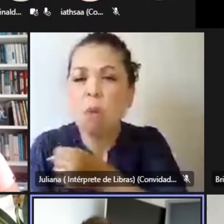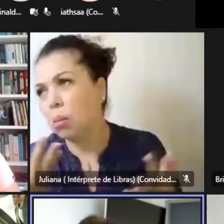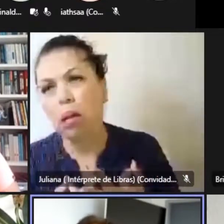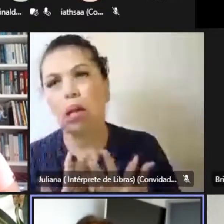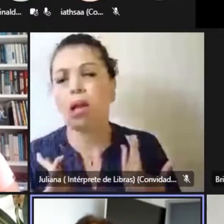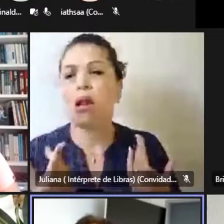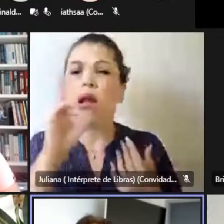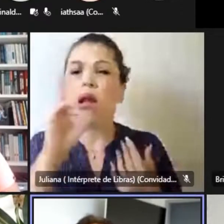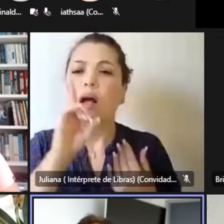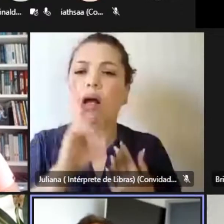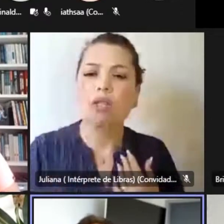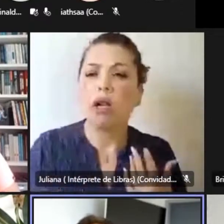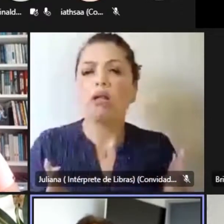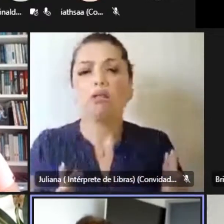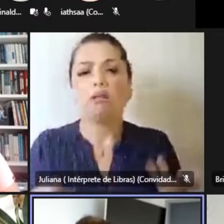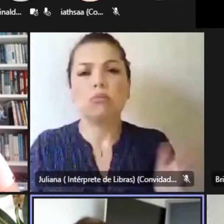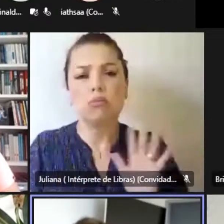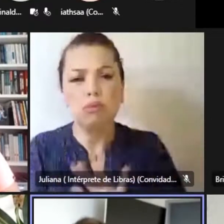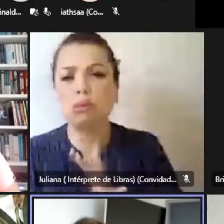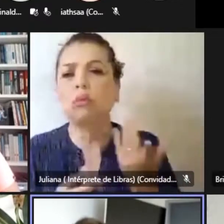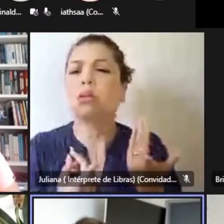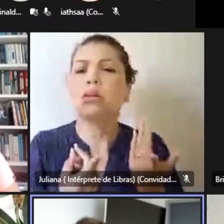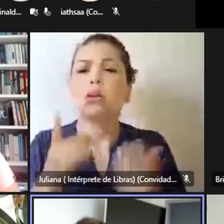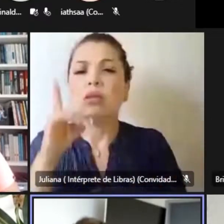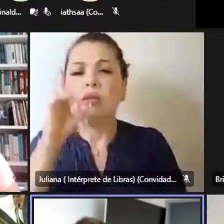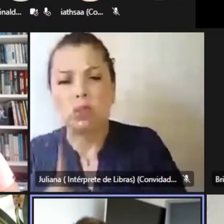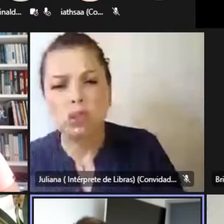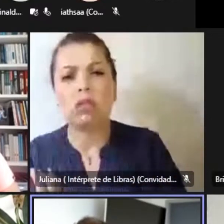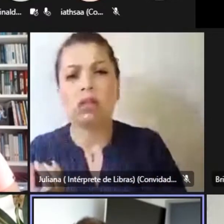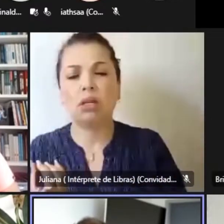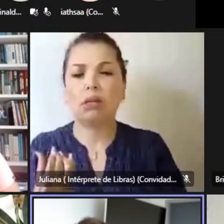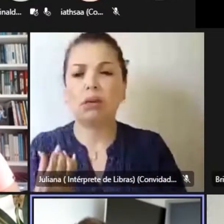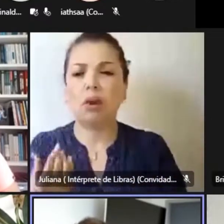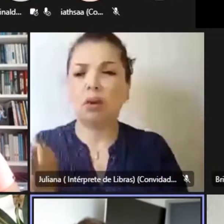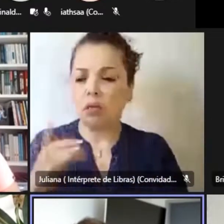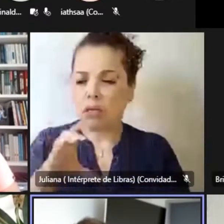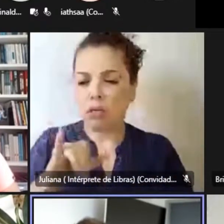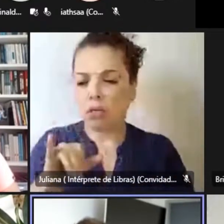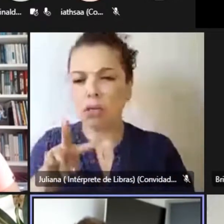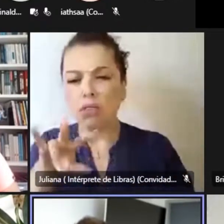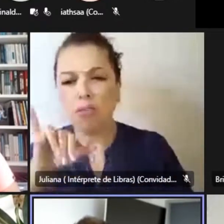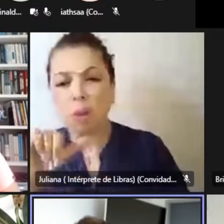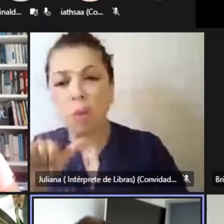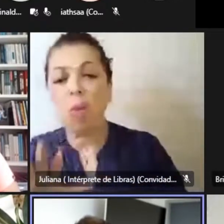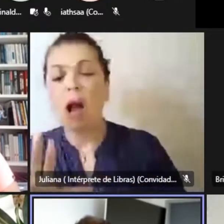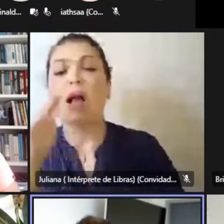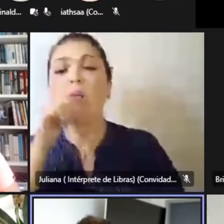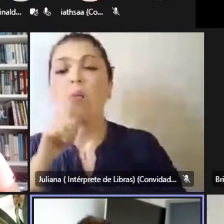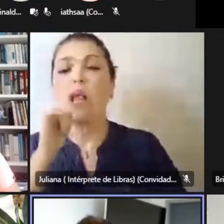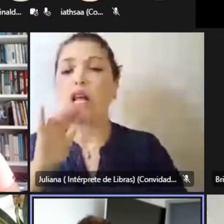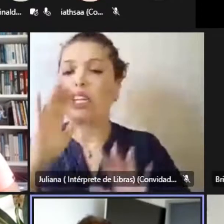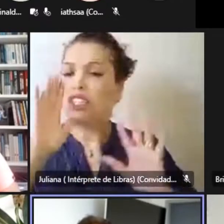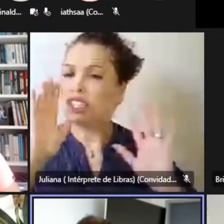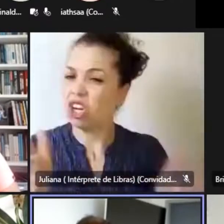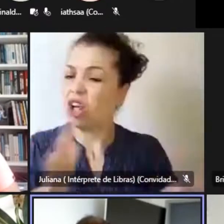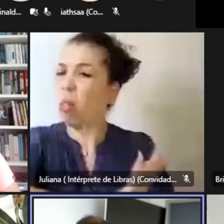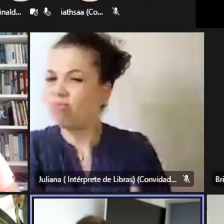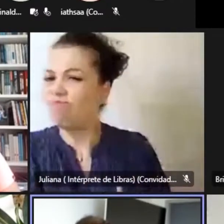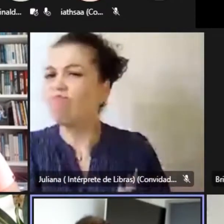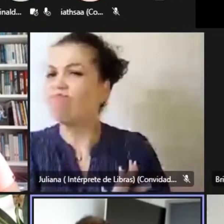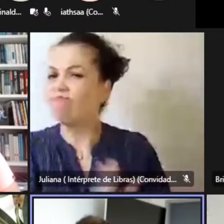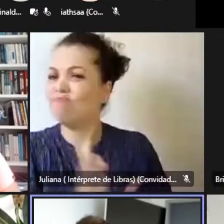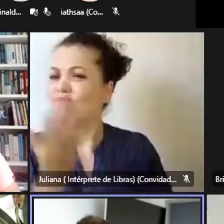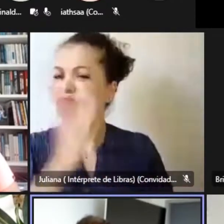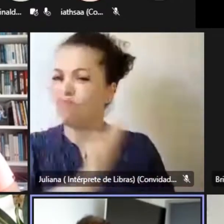o direito civil, mas a mulher desde aquela época já estava ali discriminada. E